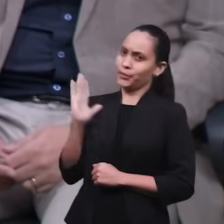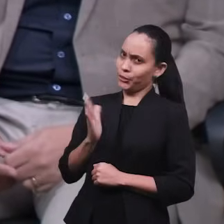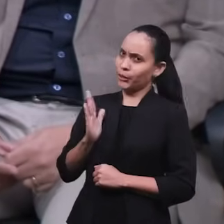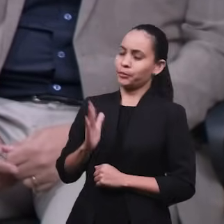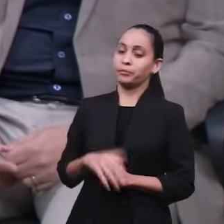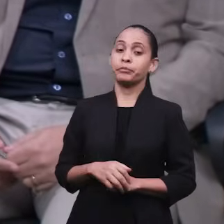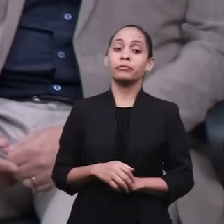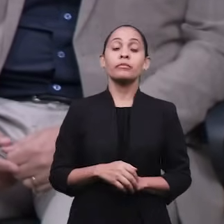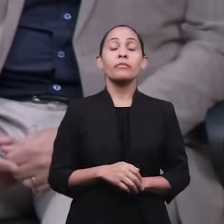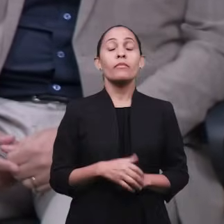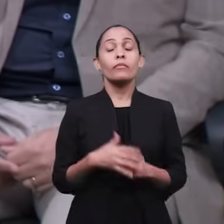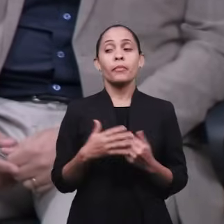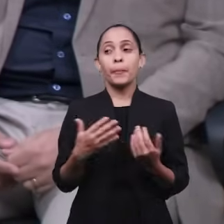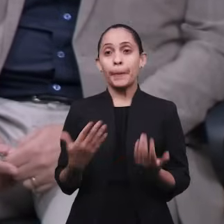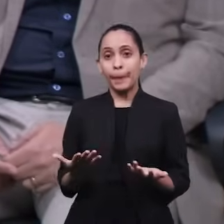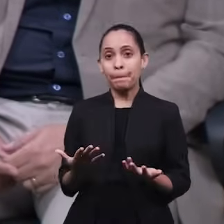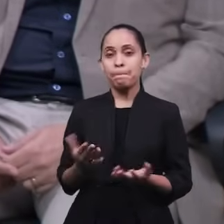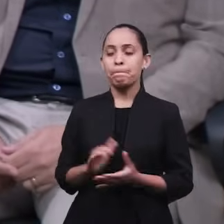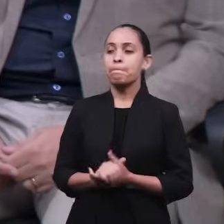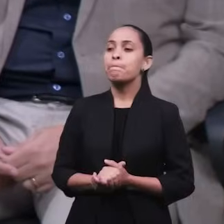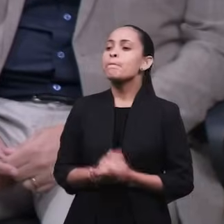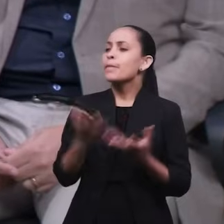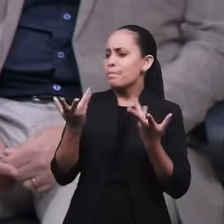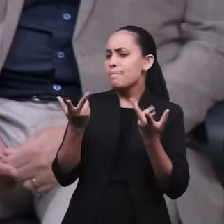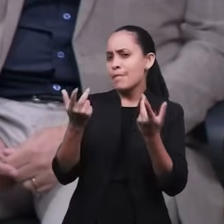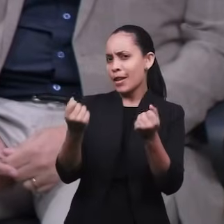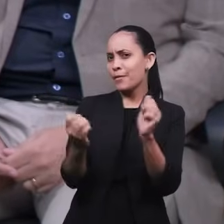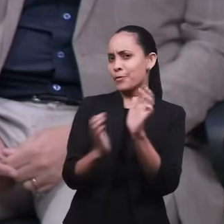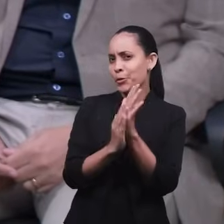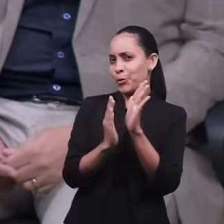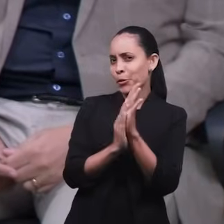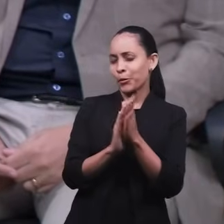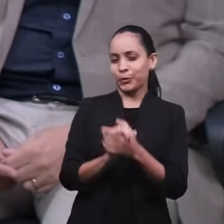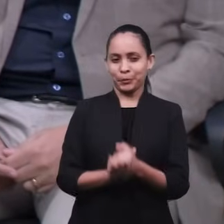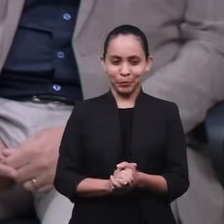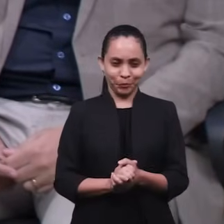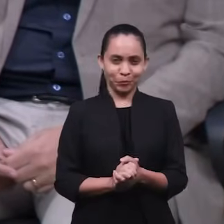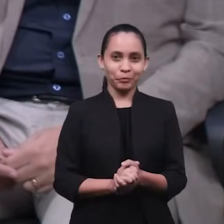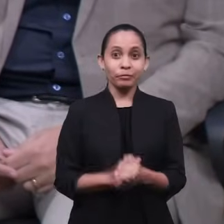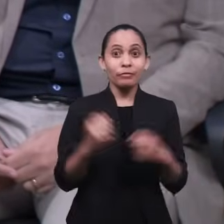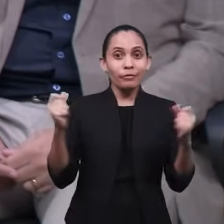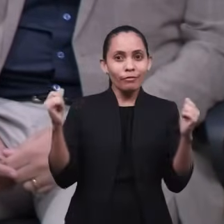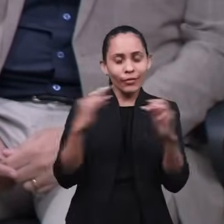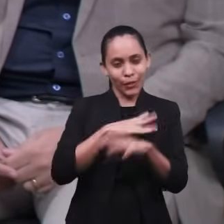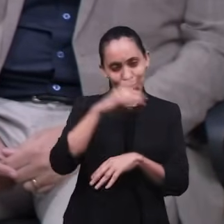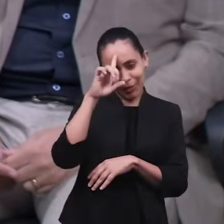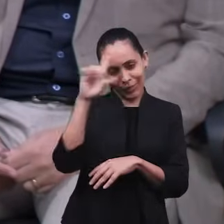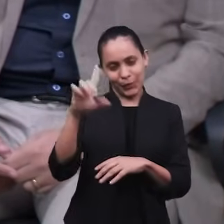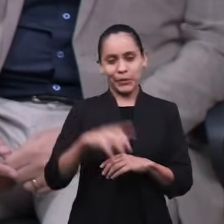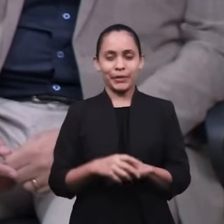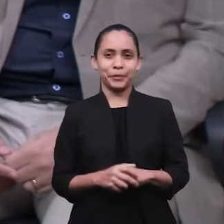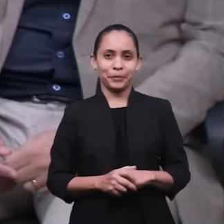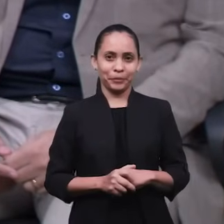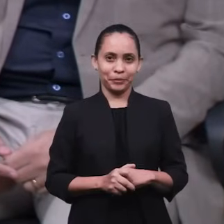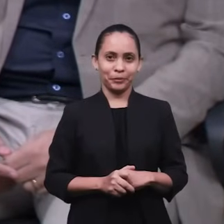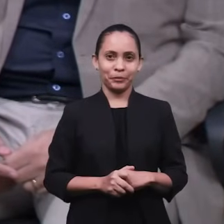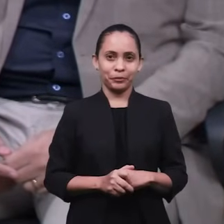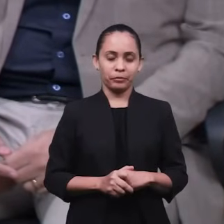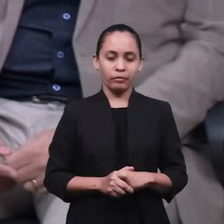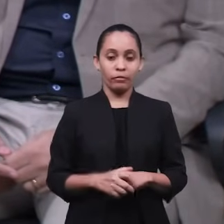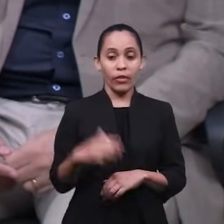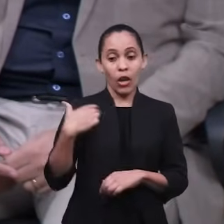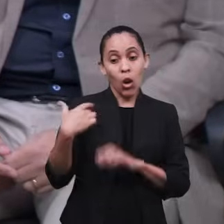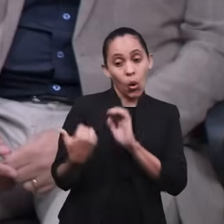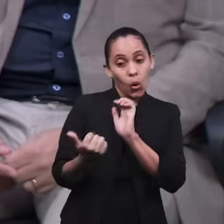já. É. Fábio, que maravilha é o louvor, né? Sim, glória a Deus.